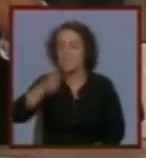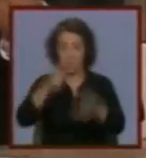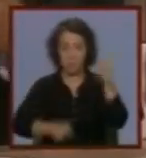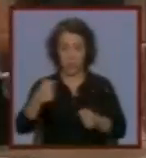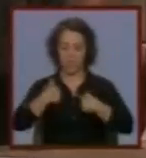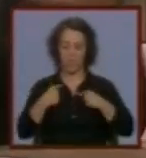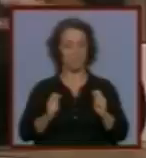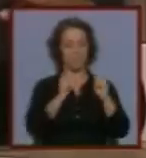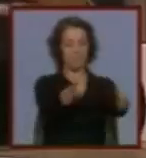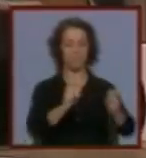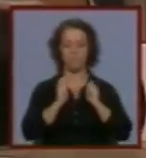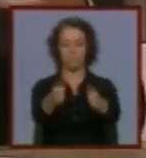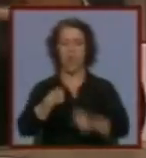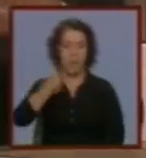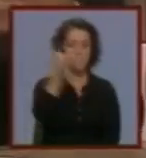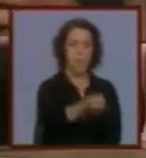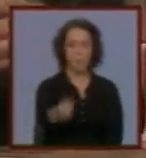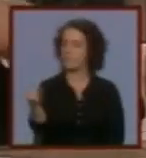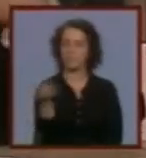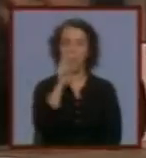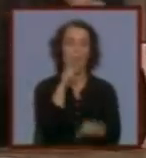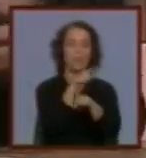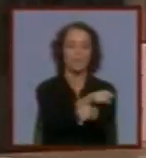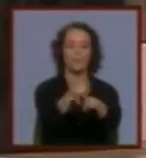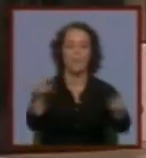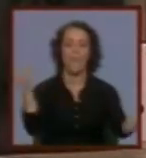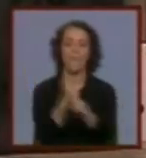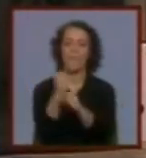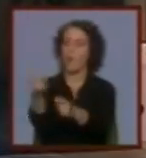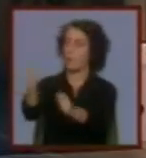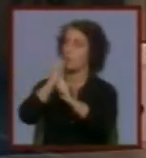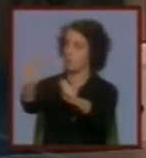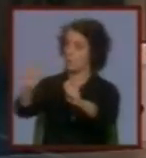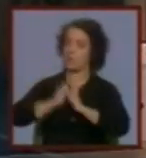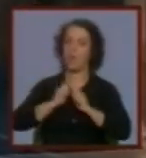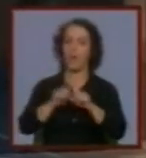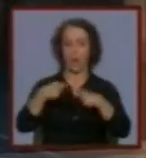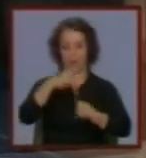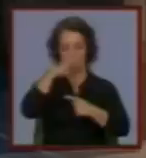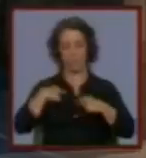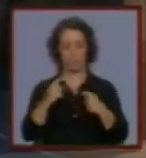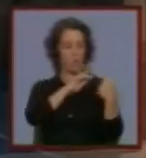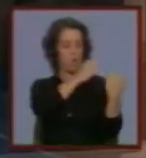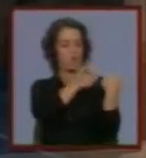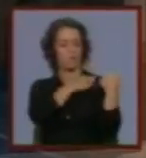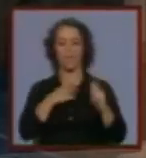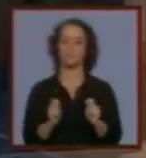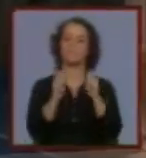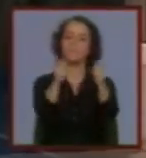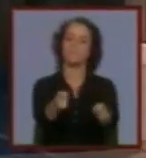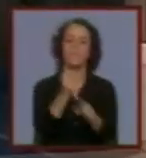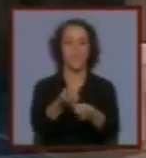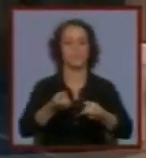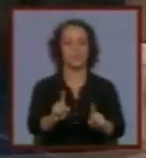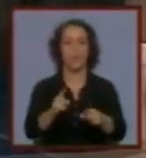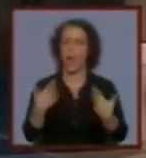democracia não é o governo na mandar em tudo são essas pessoas que têm competências delegadas hoje nós temos na nossa região